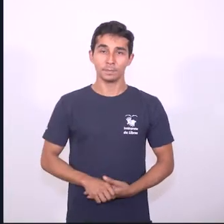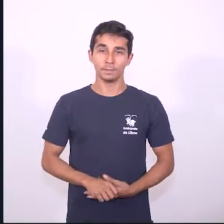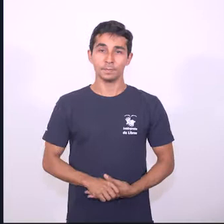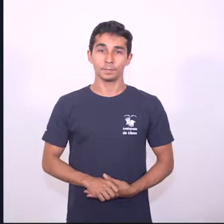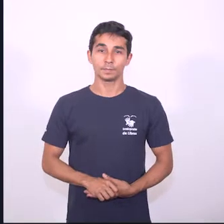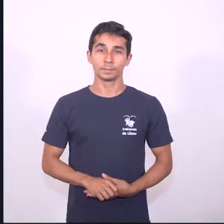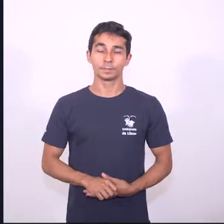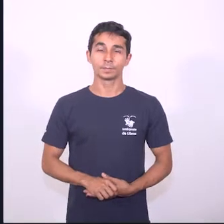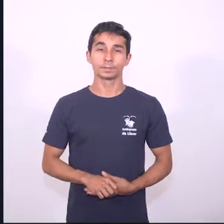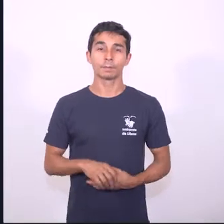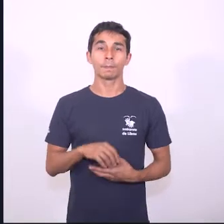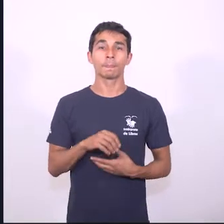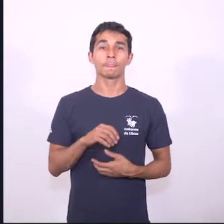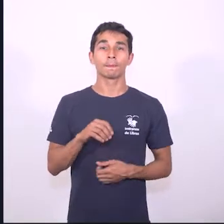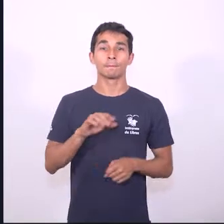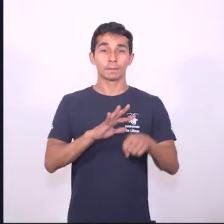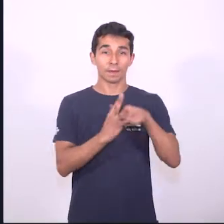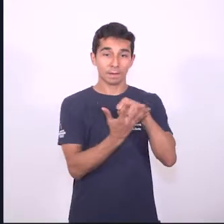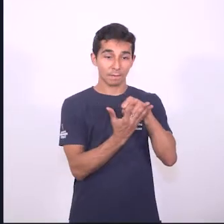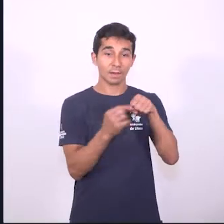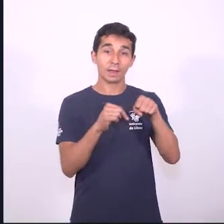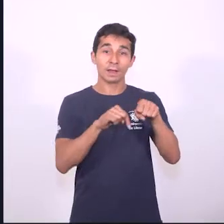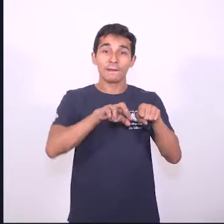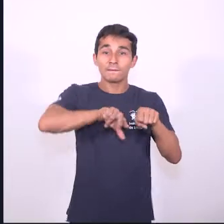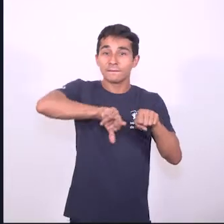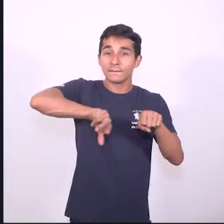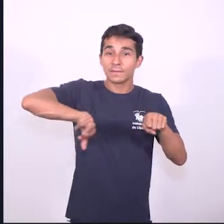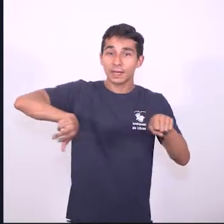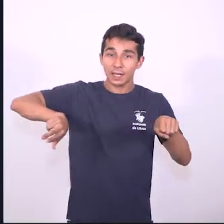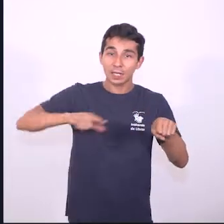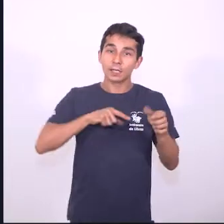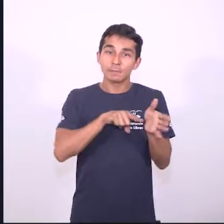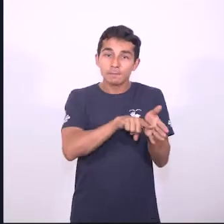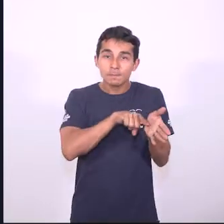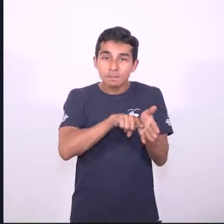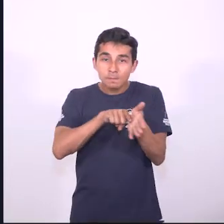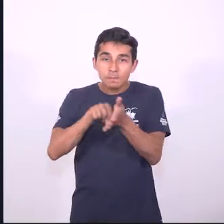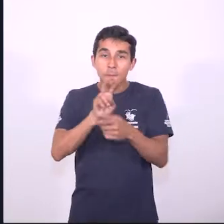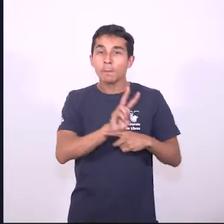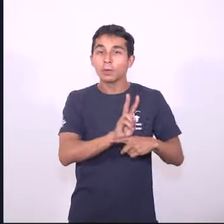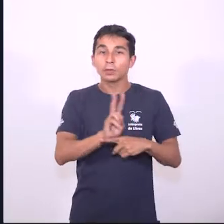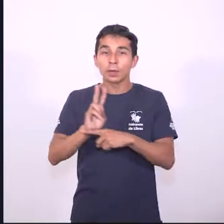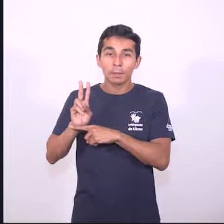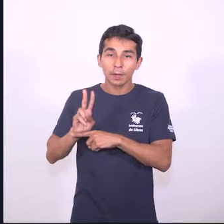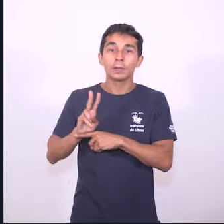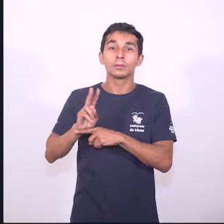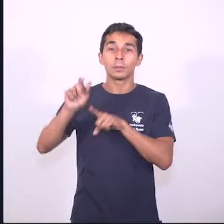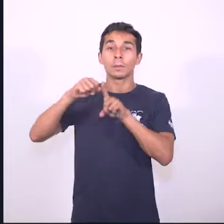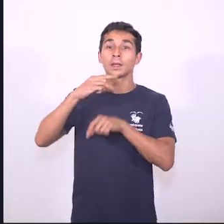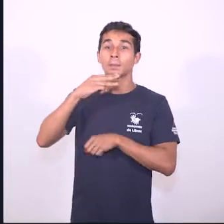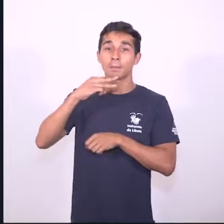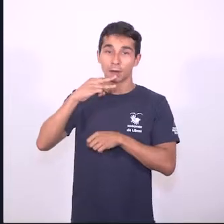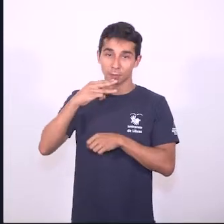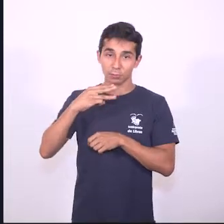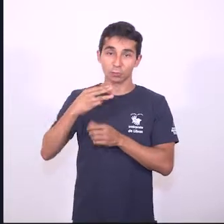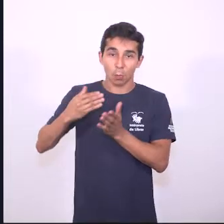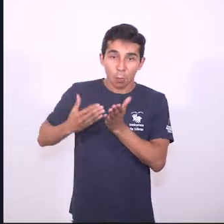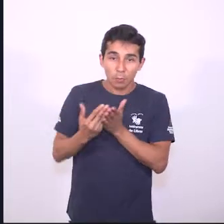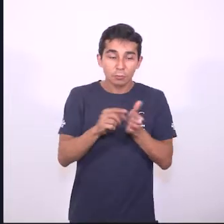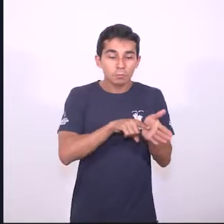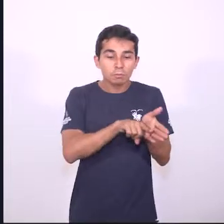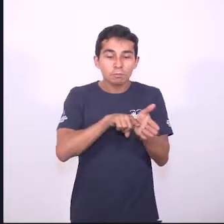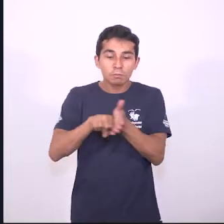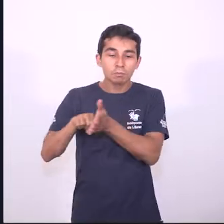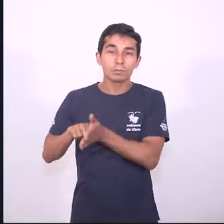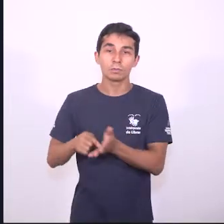de variantes de SARS-CoV-2, VOC no município de São Paulo, em março de 21, obteve, então, esses resultados que